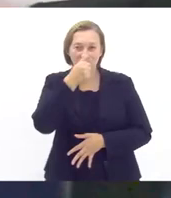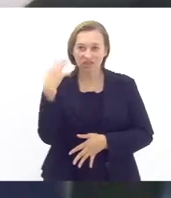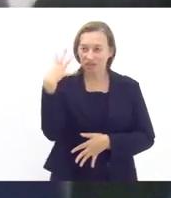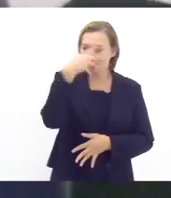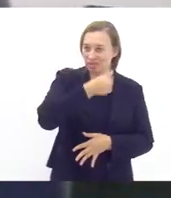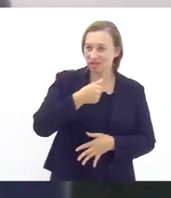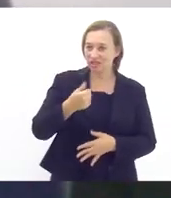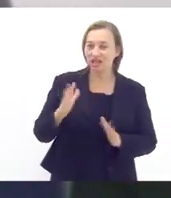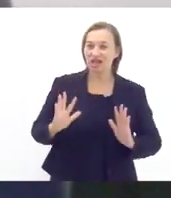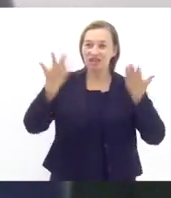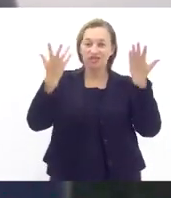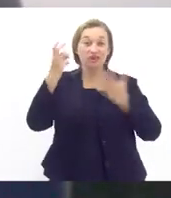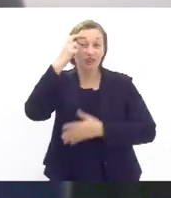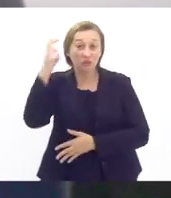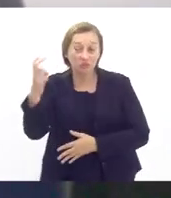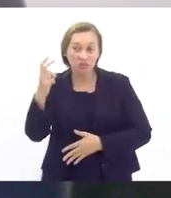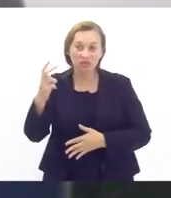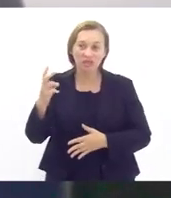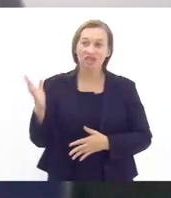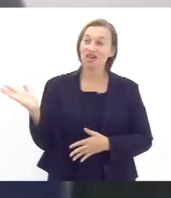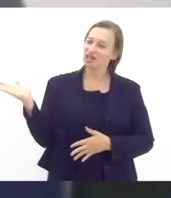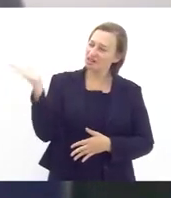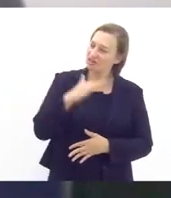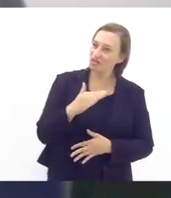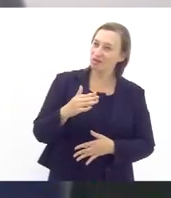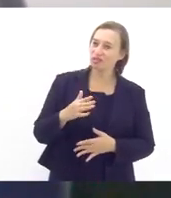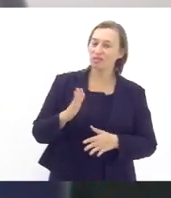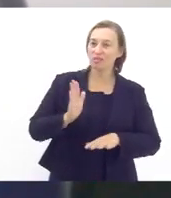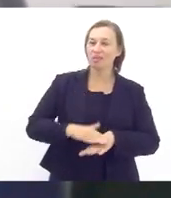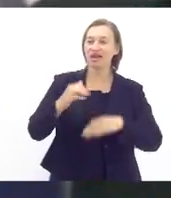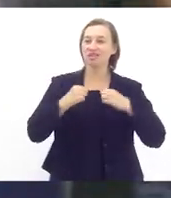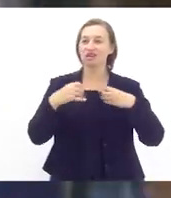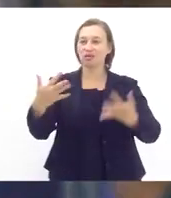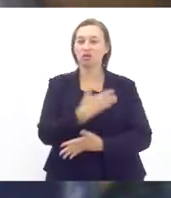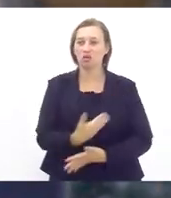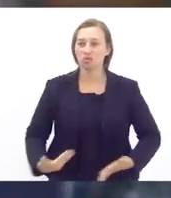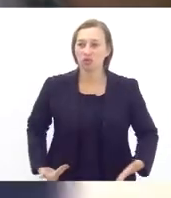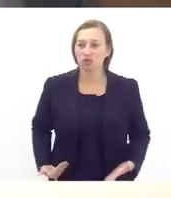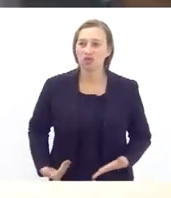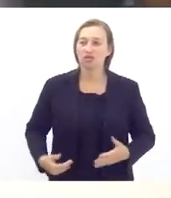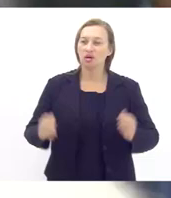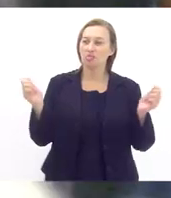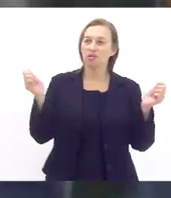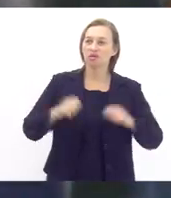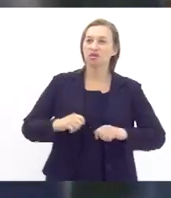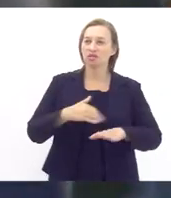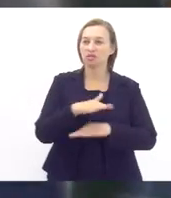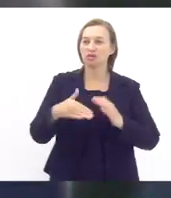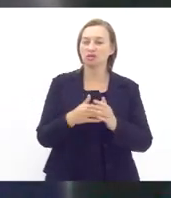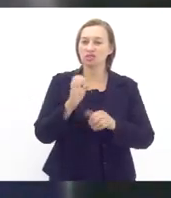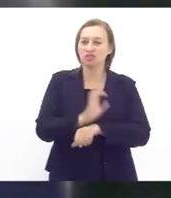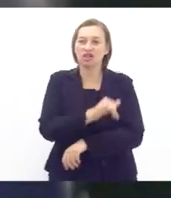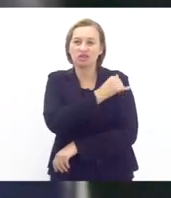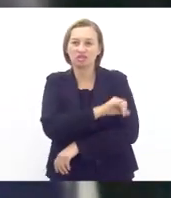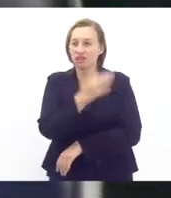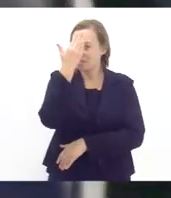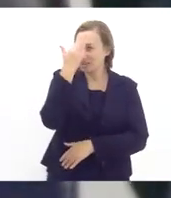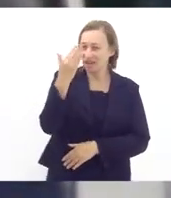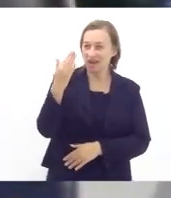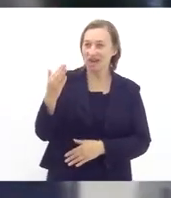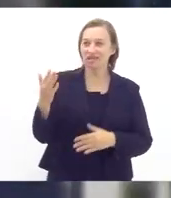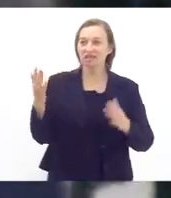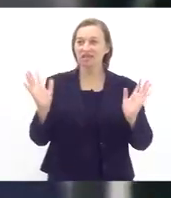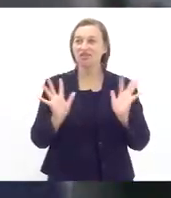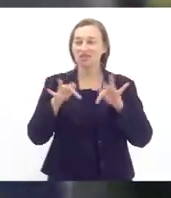e é bonita viva cultura e vamos fazer muito mais audiências públicas potentes por todo estado do Rio de Janeiro Obrigado pessoal